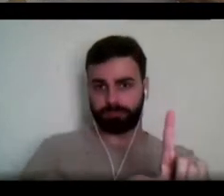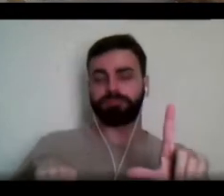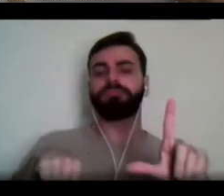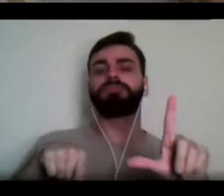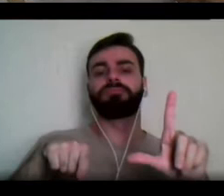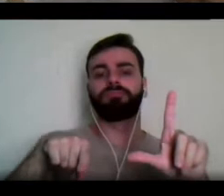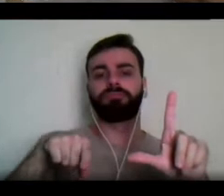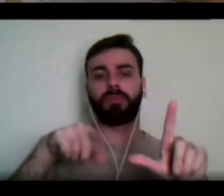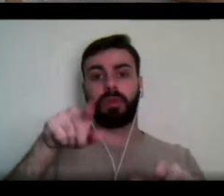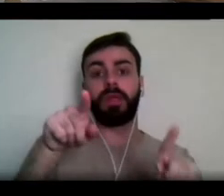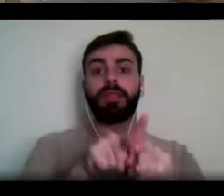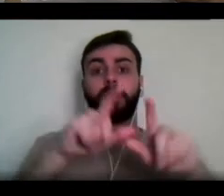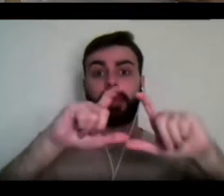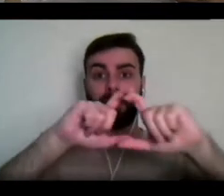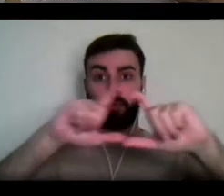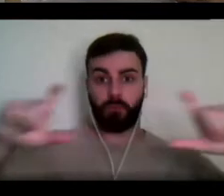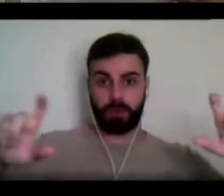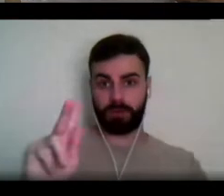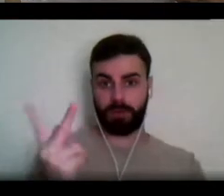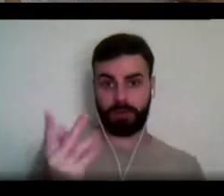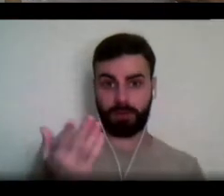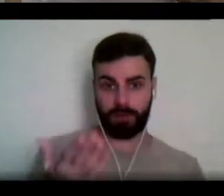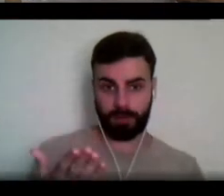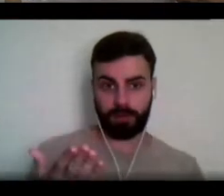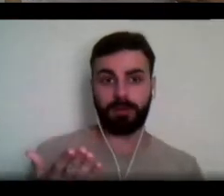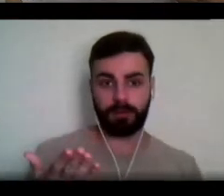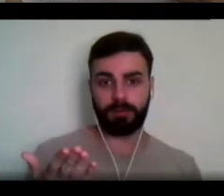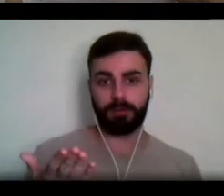essa equação,